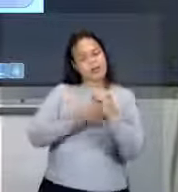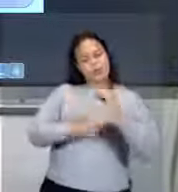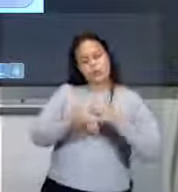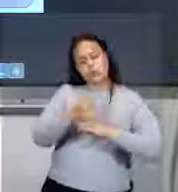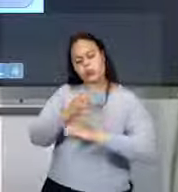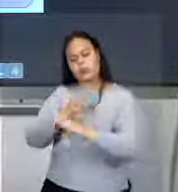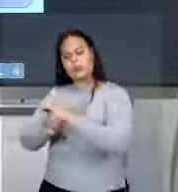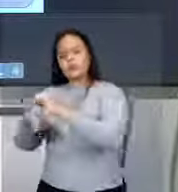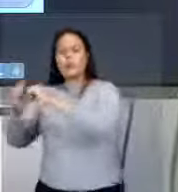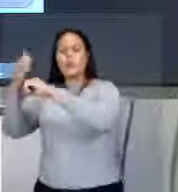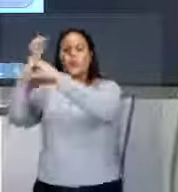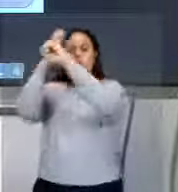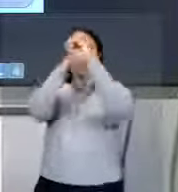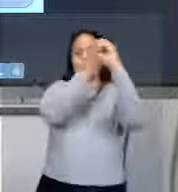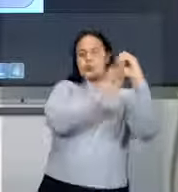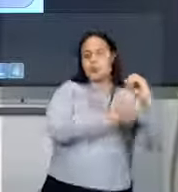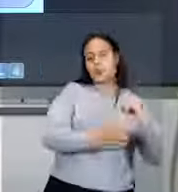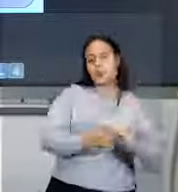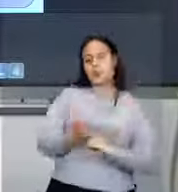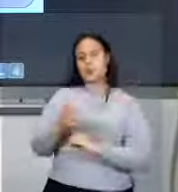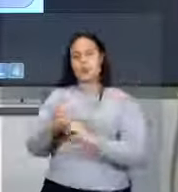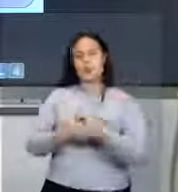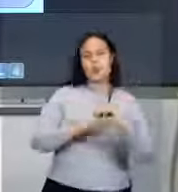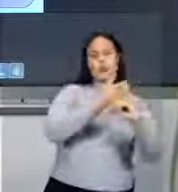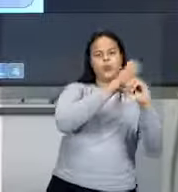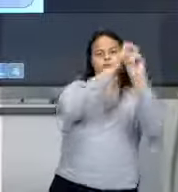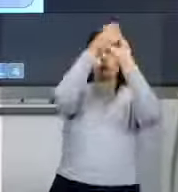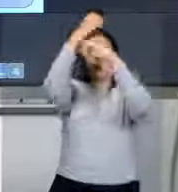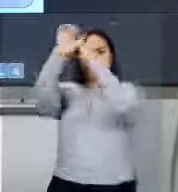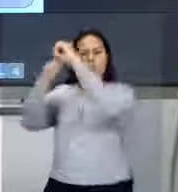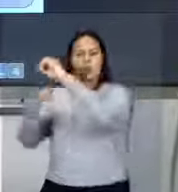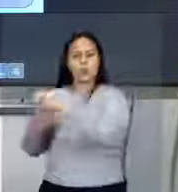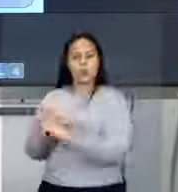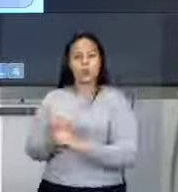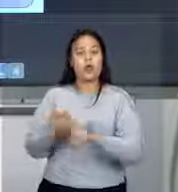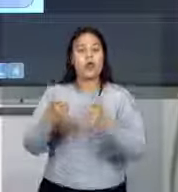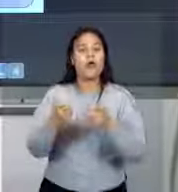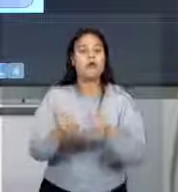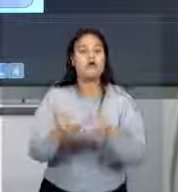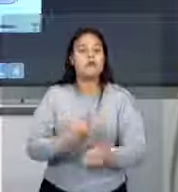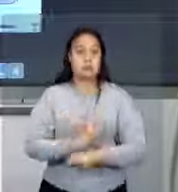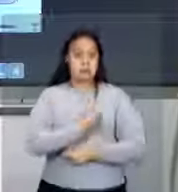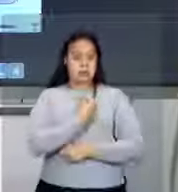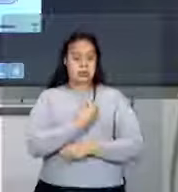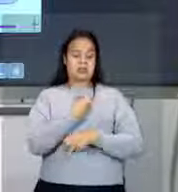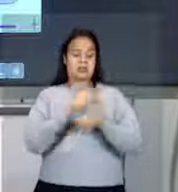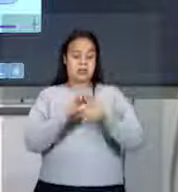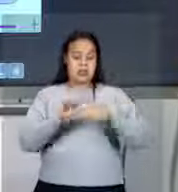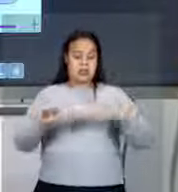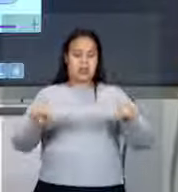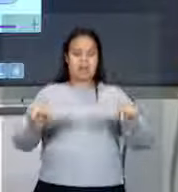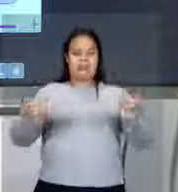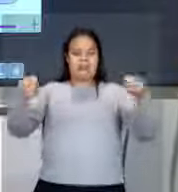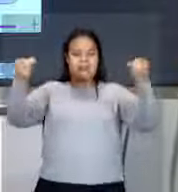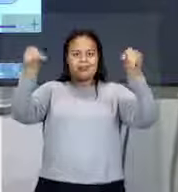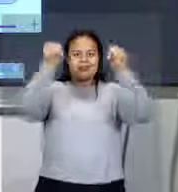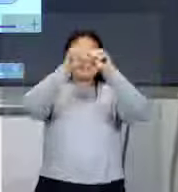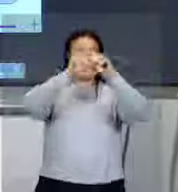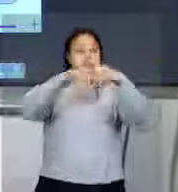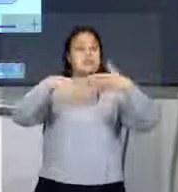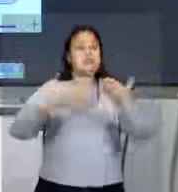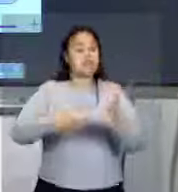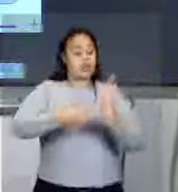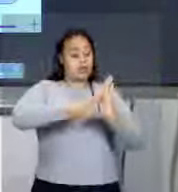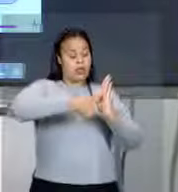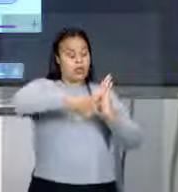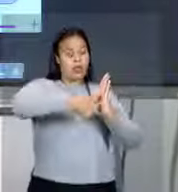direções e sentidos aleatórios na ausência de corrente elétrica. Ao acionarmos a chave,